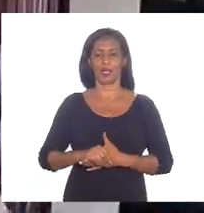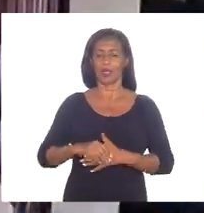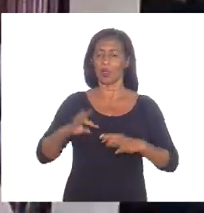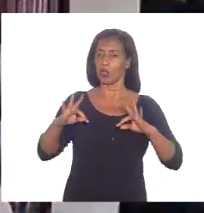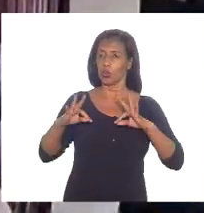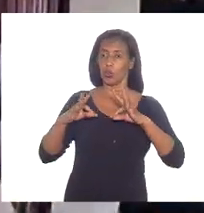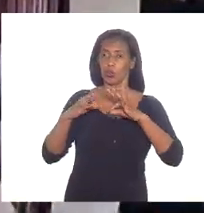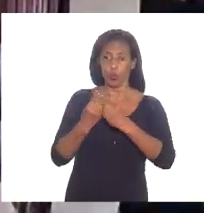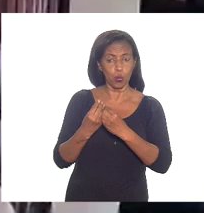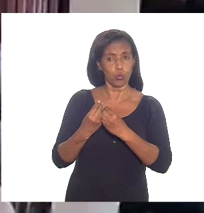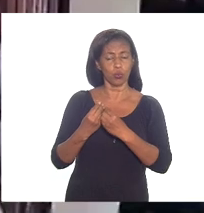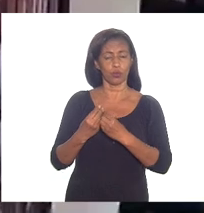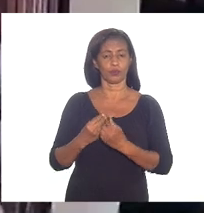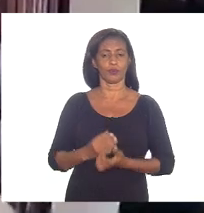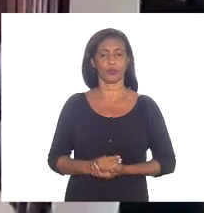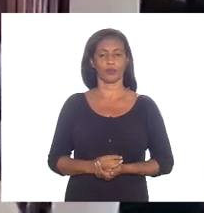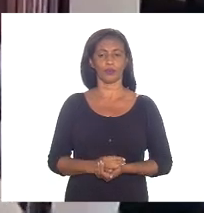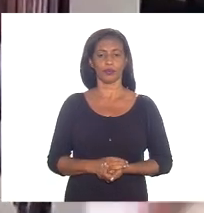isso daí.